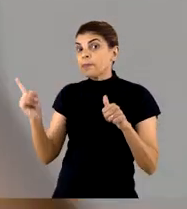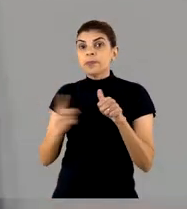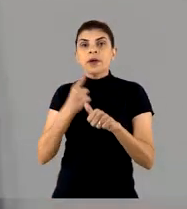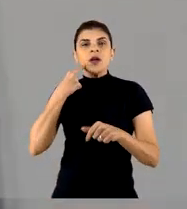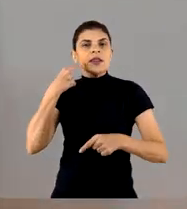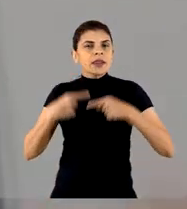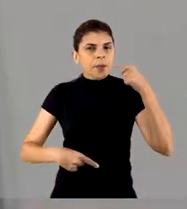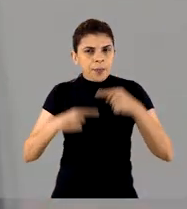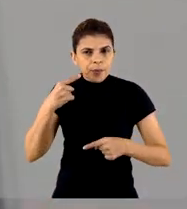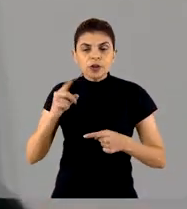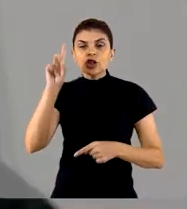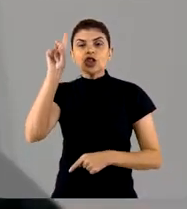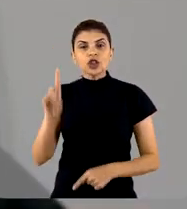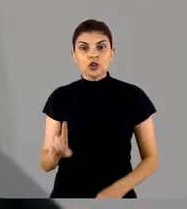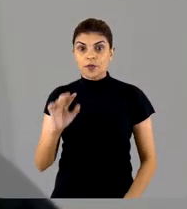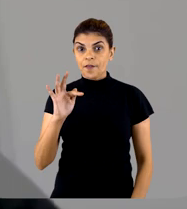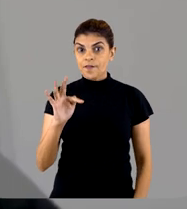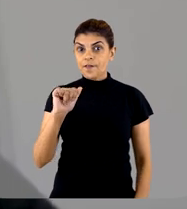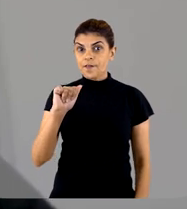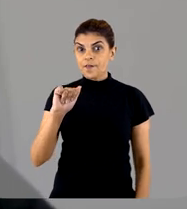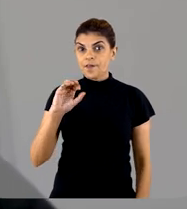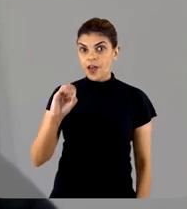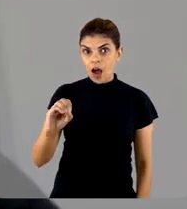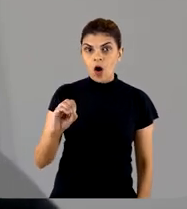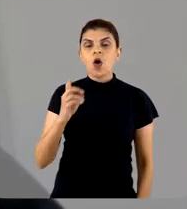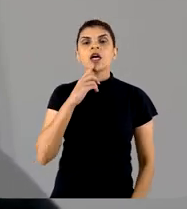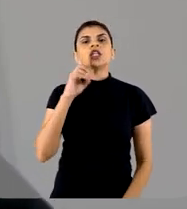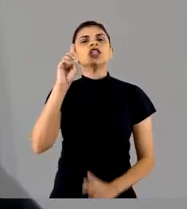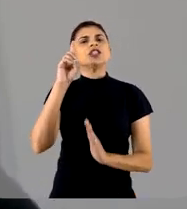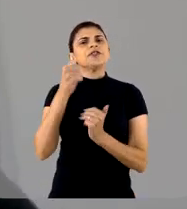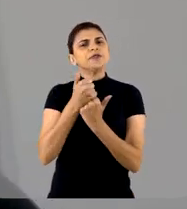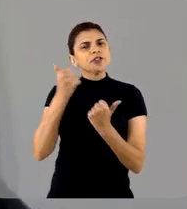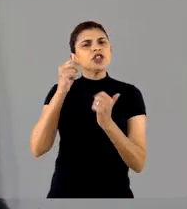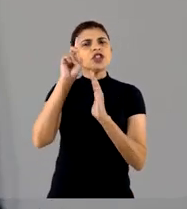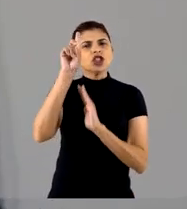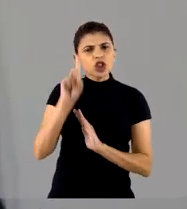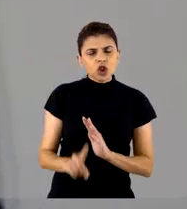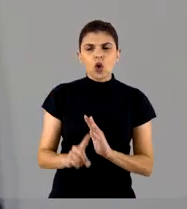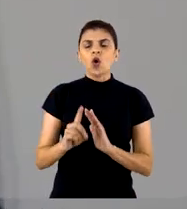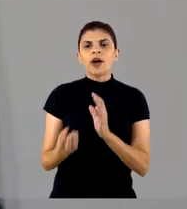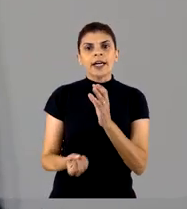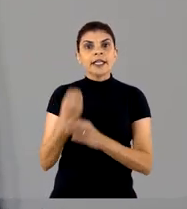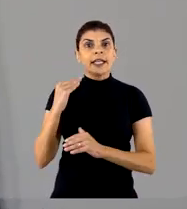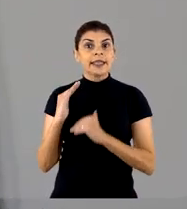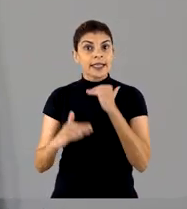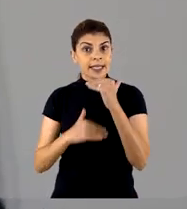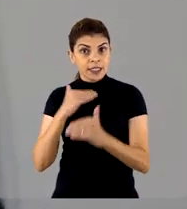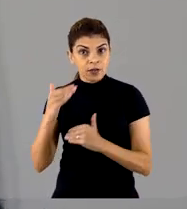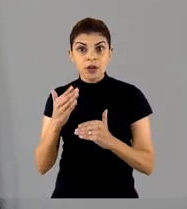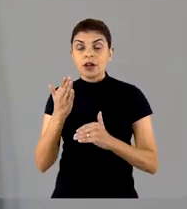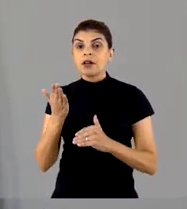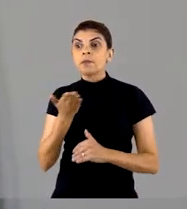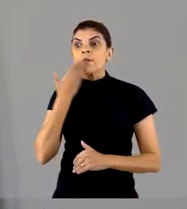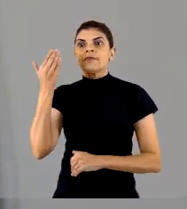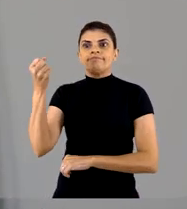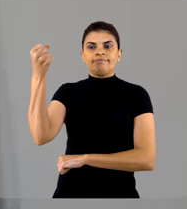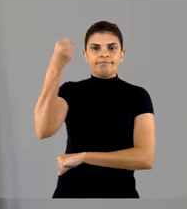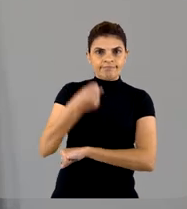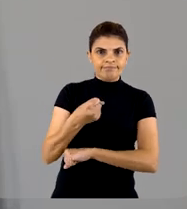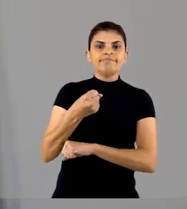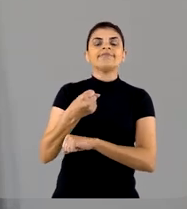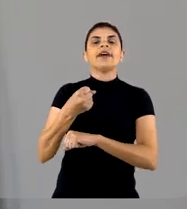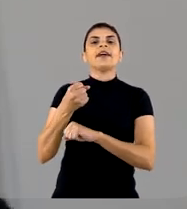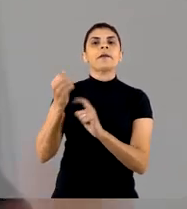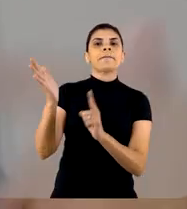primeiros diretores da FAO, né? Vira diretor do Centro pelo Desenvolvimento, e por levantar essas bandeiras, né?